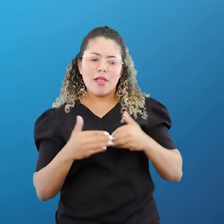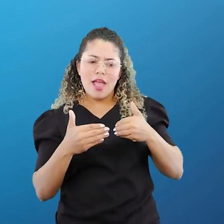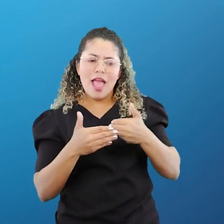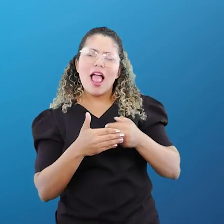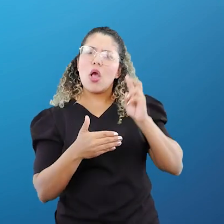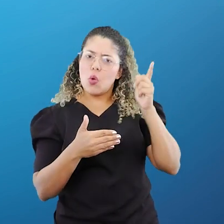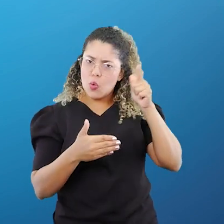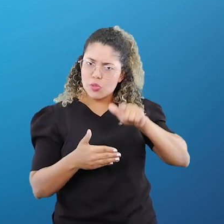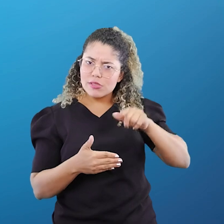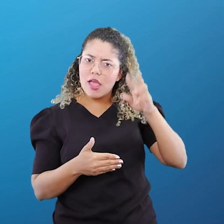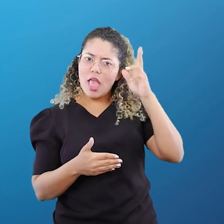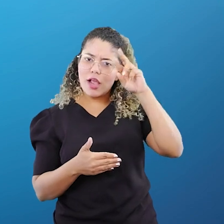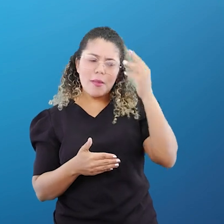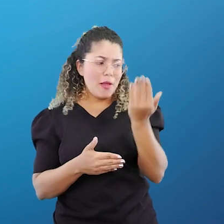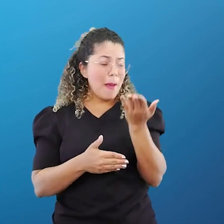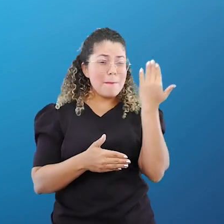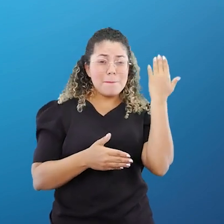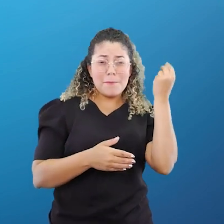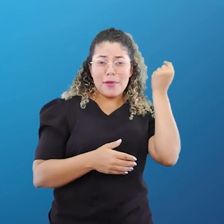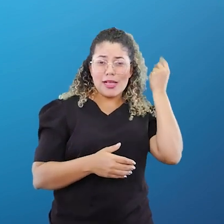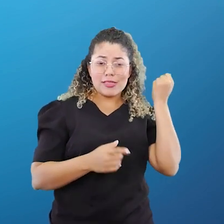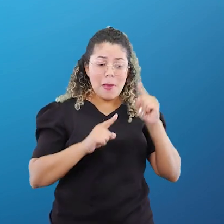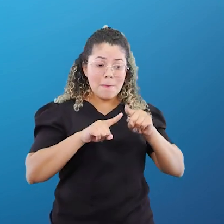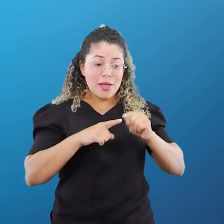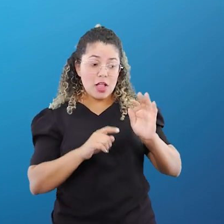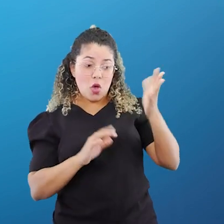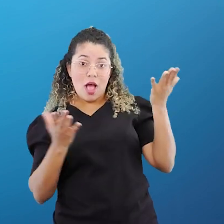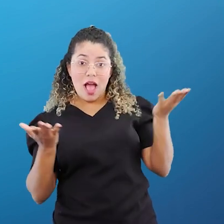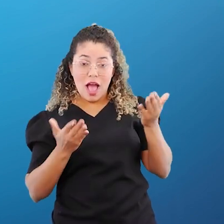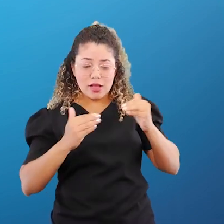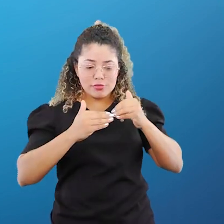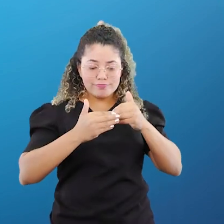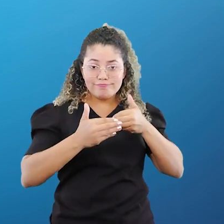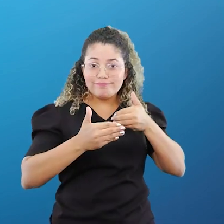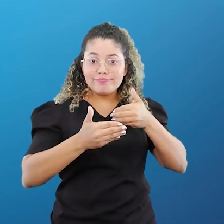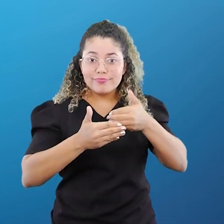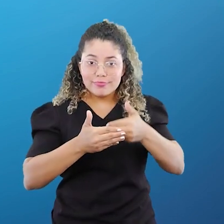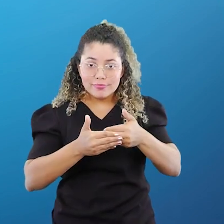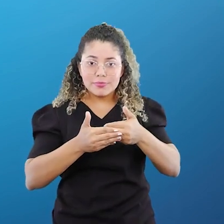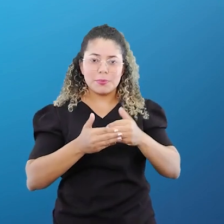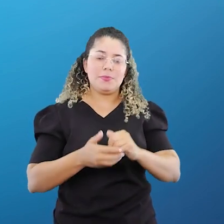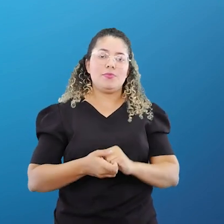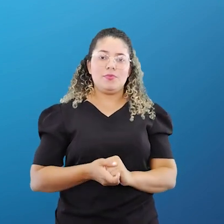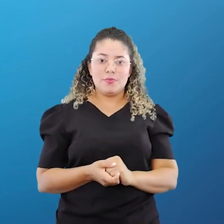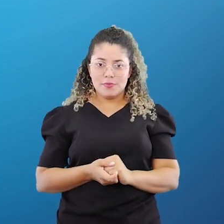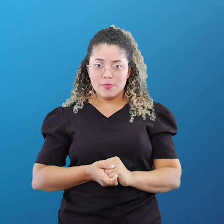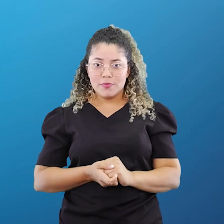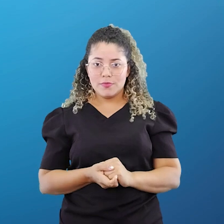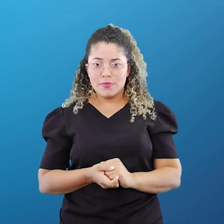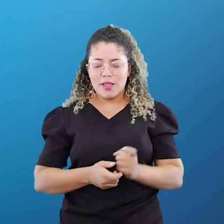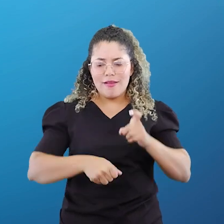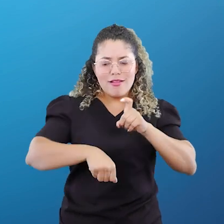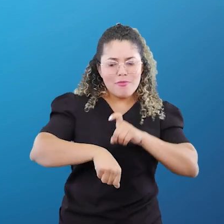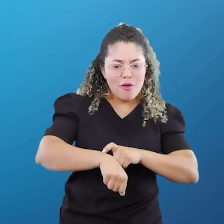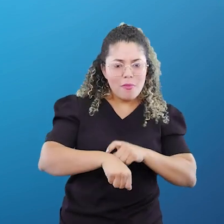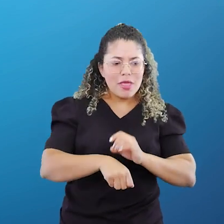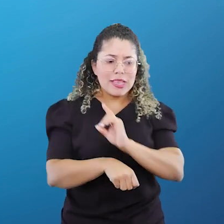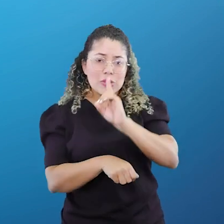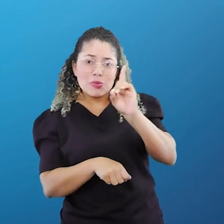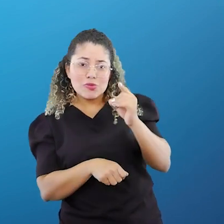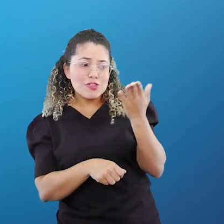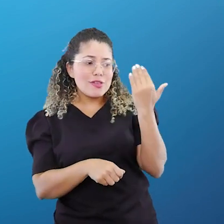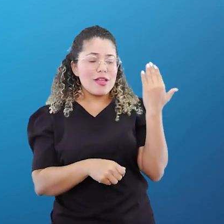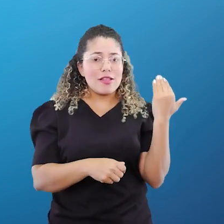se relembrar de acontecimentos do passado, mas não consegue se relembrar de acontecimentos que acontecem naquele instante, naqueles